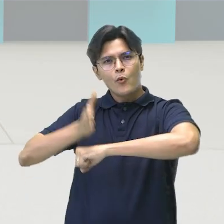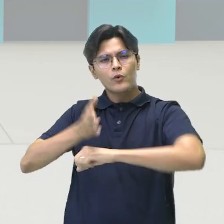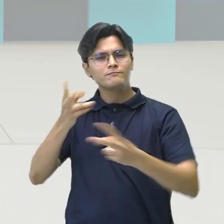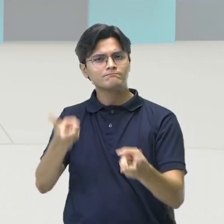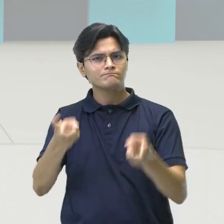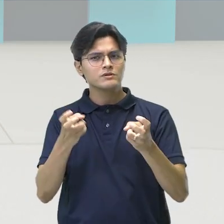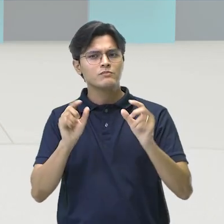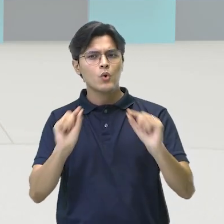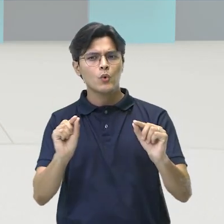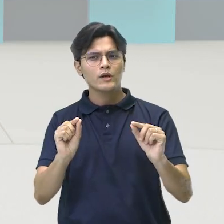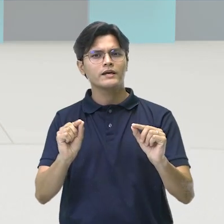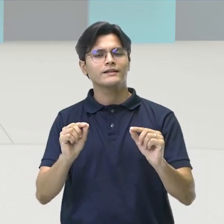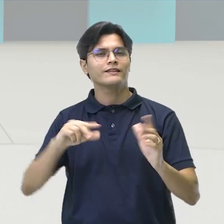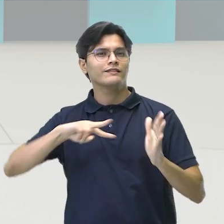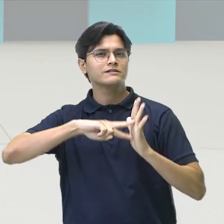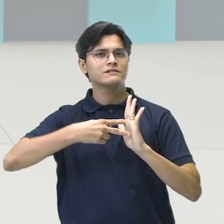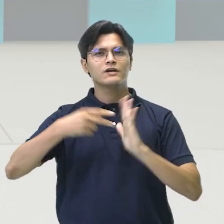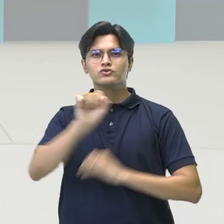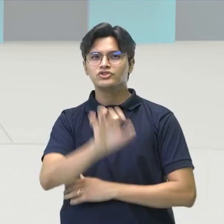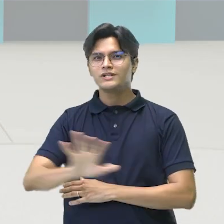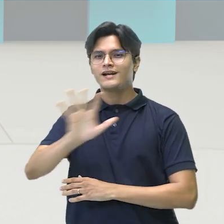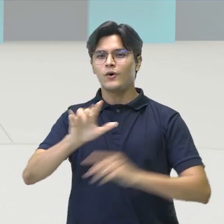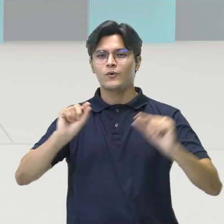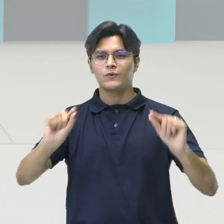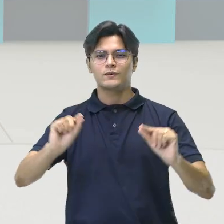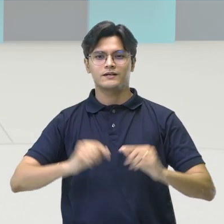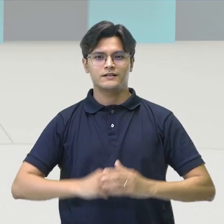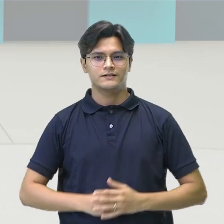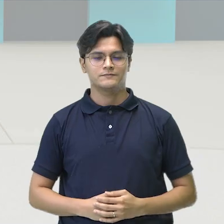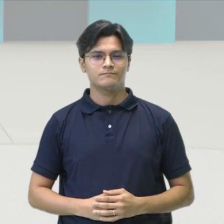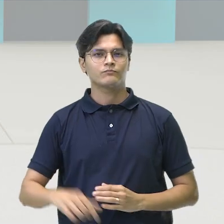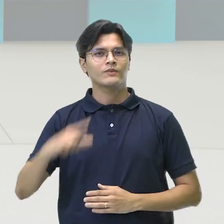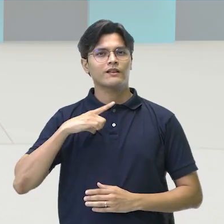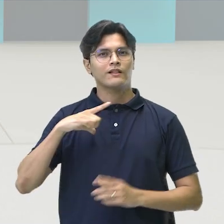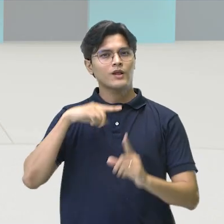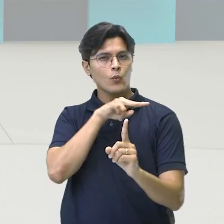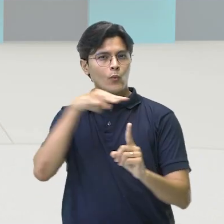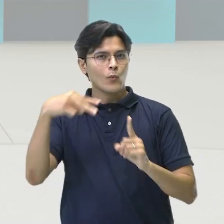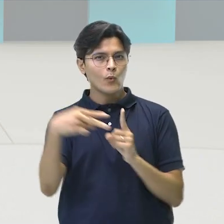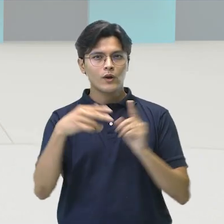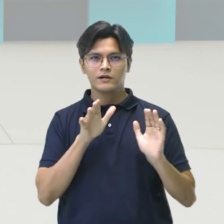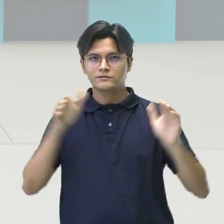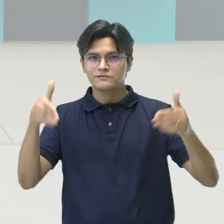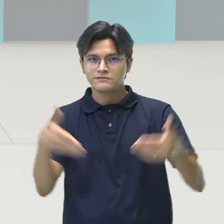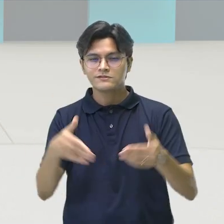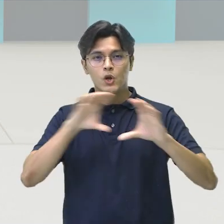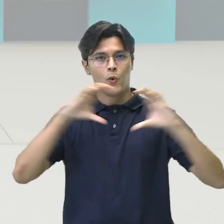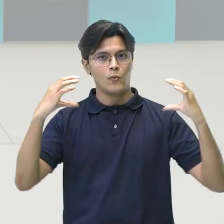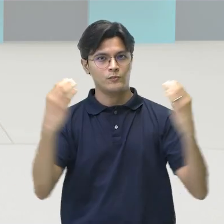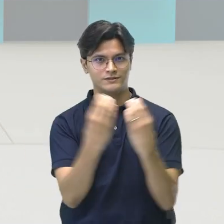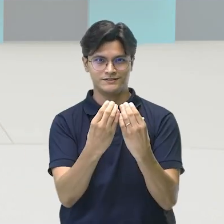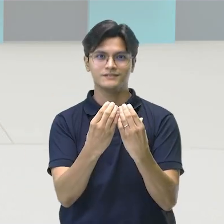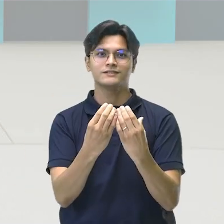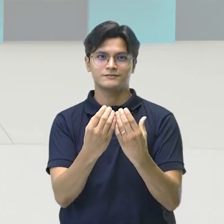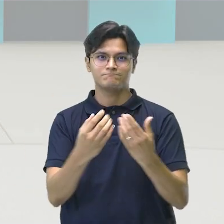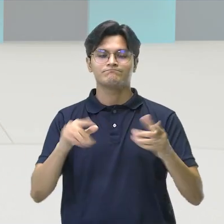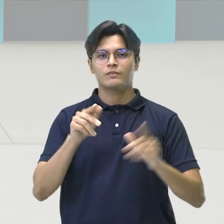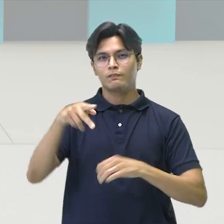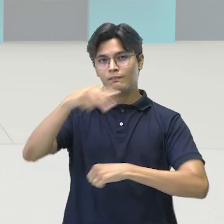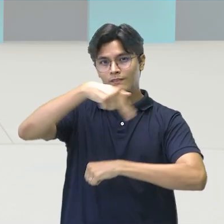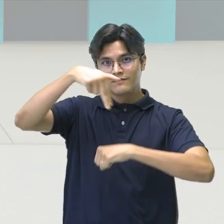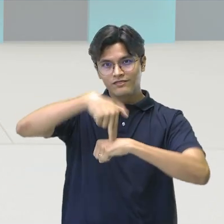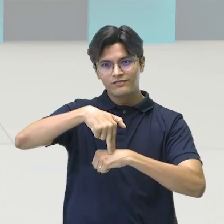que, de modo geral, vai trazer para a gente esse olhar voltado para a comunidade,